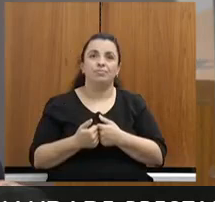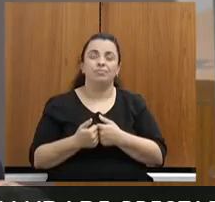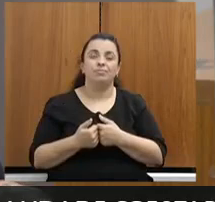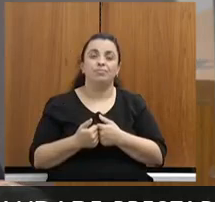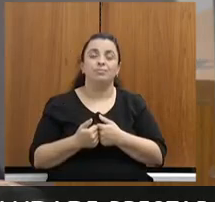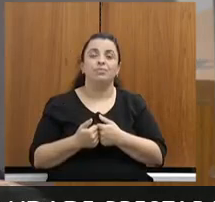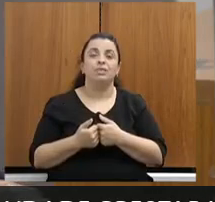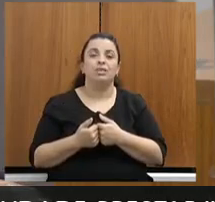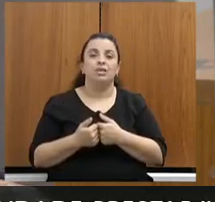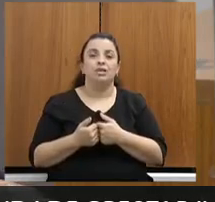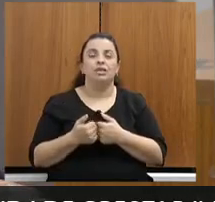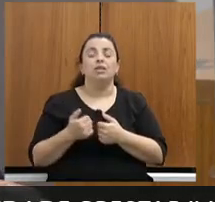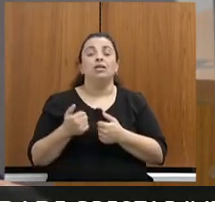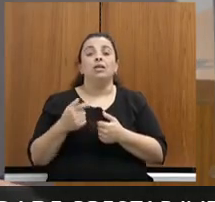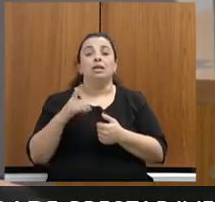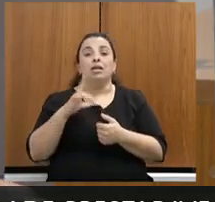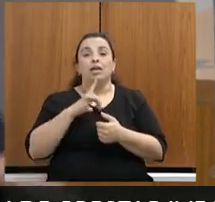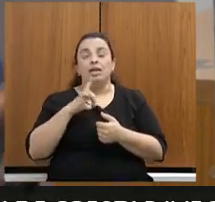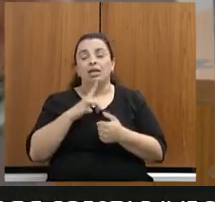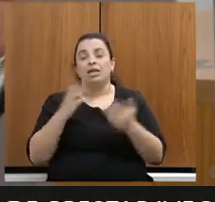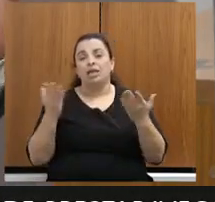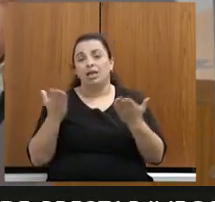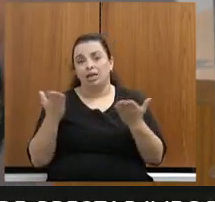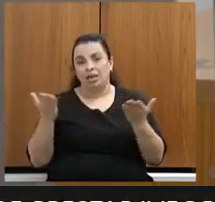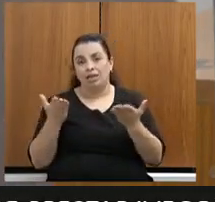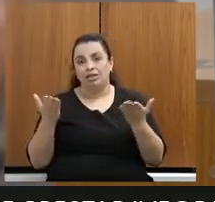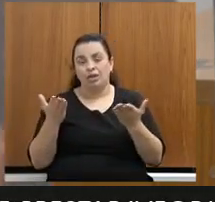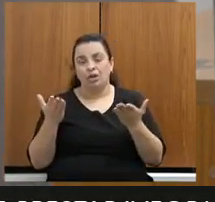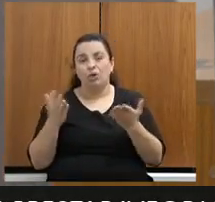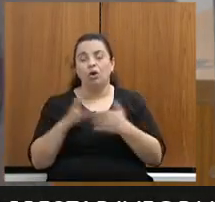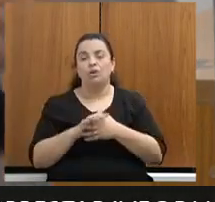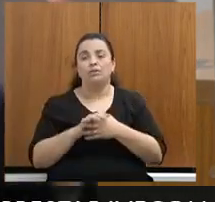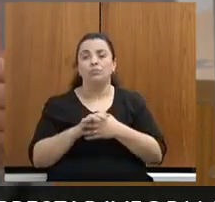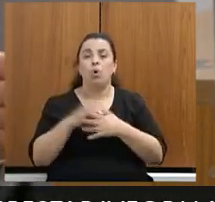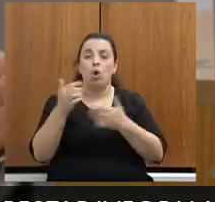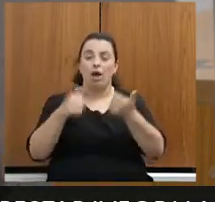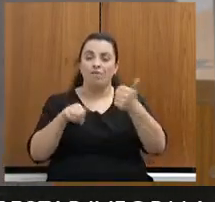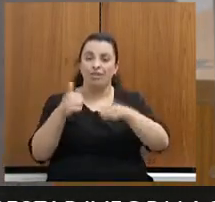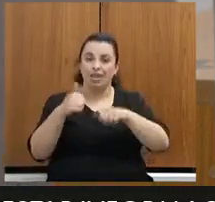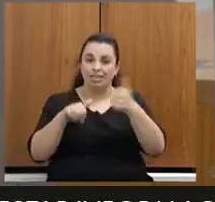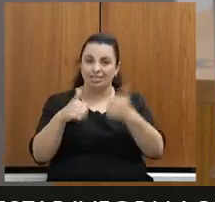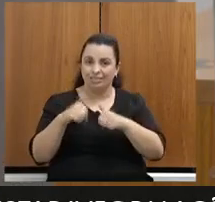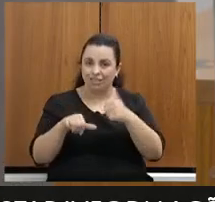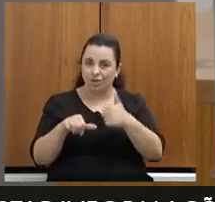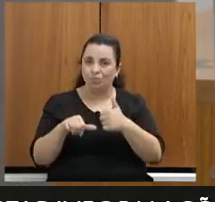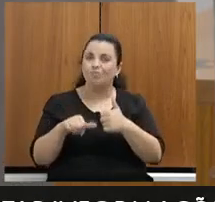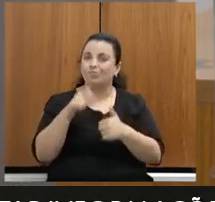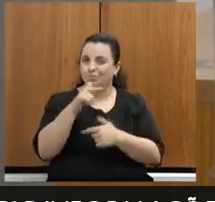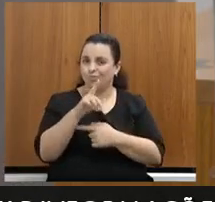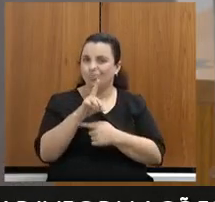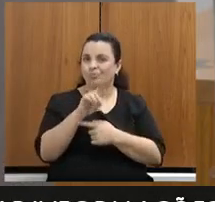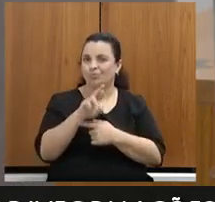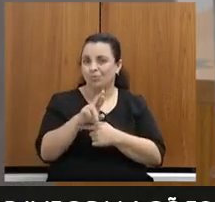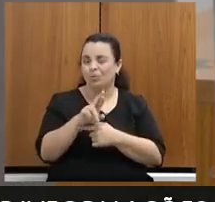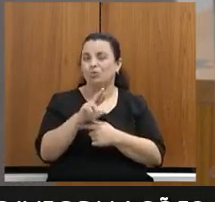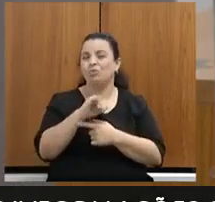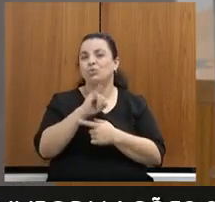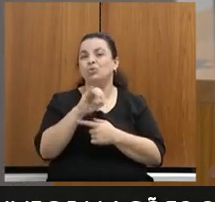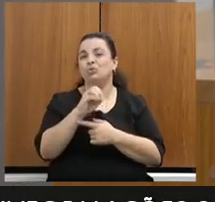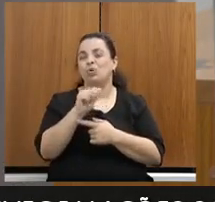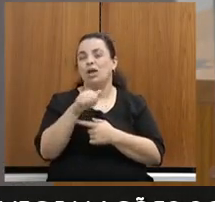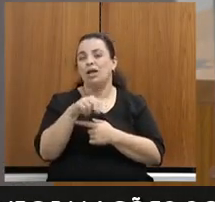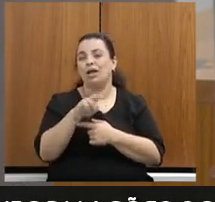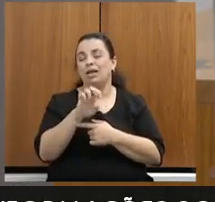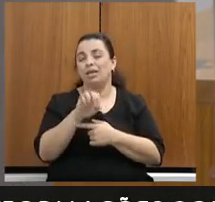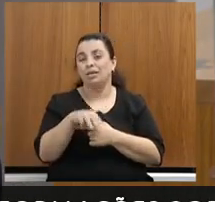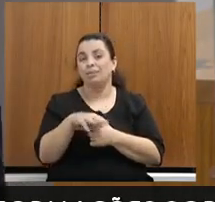nós tivemos agora uma gata avaliação do do Joaquim da Polícia Civil a respeito